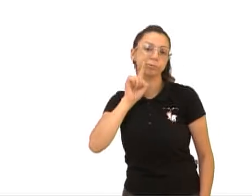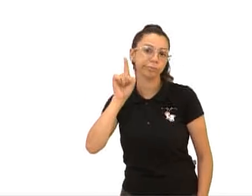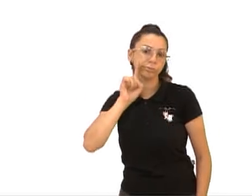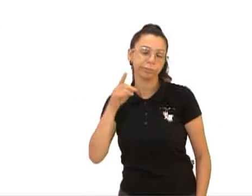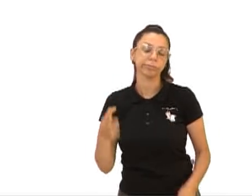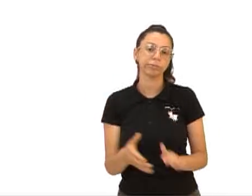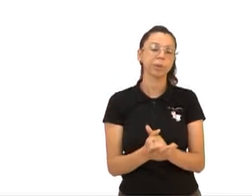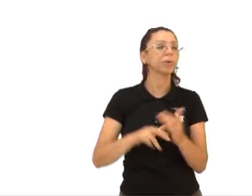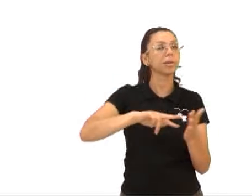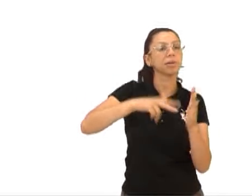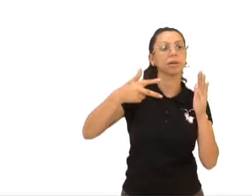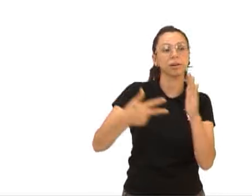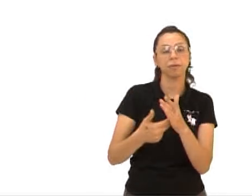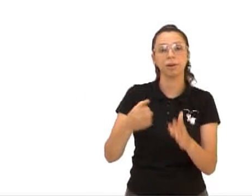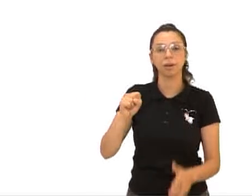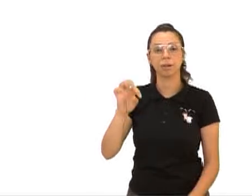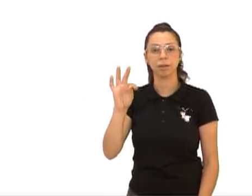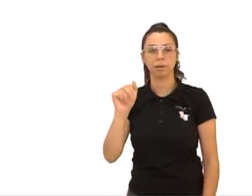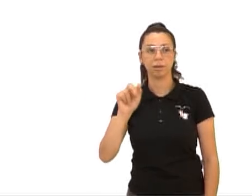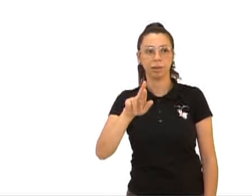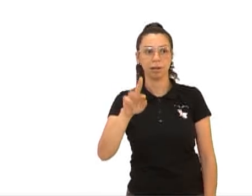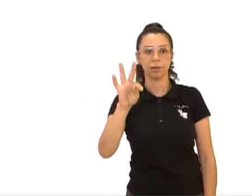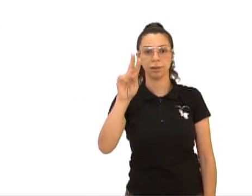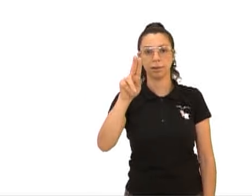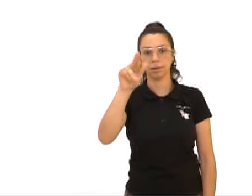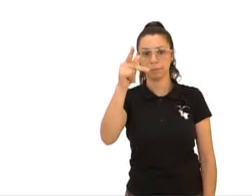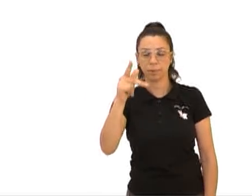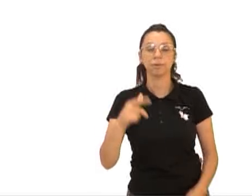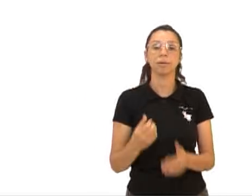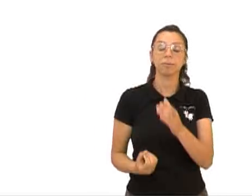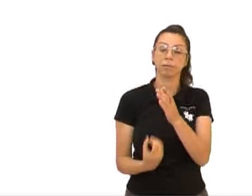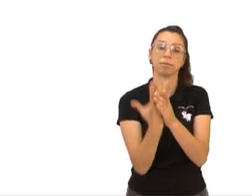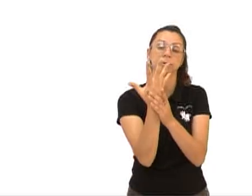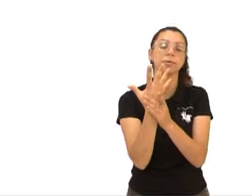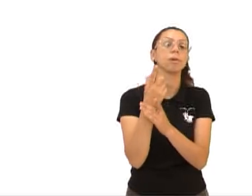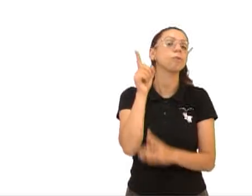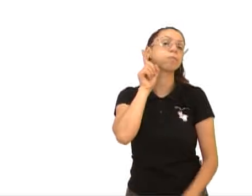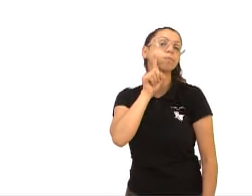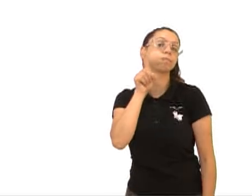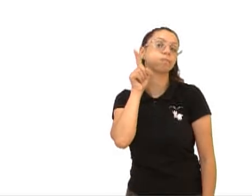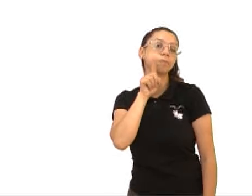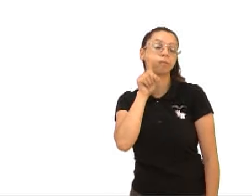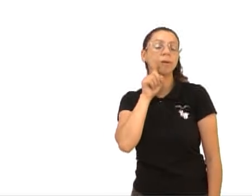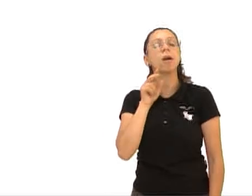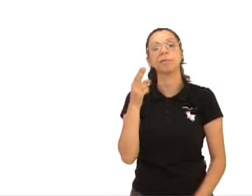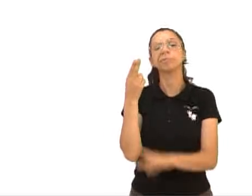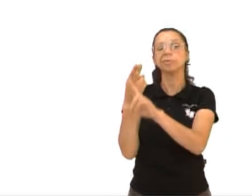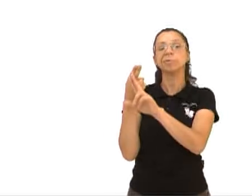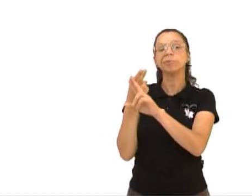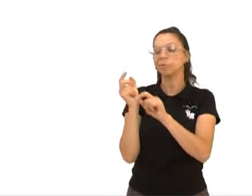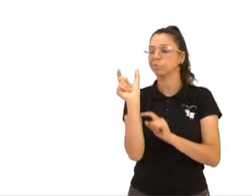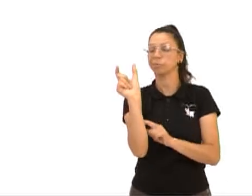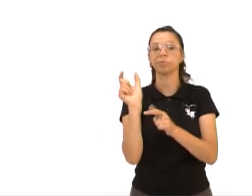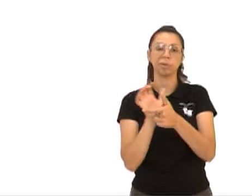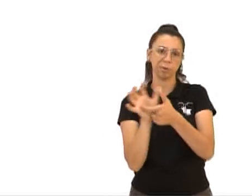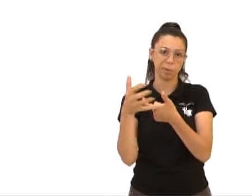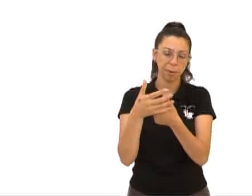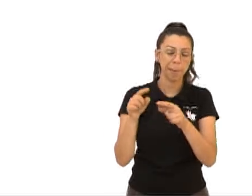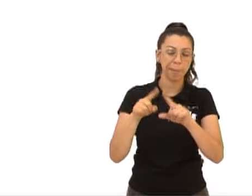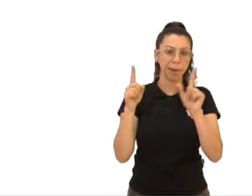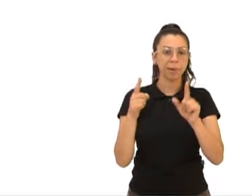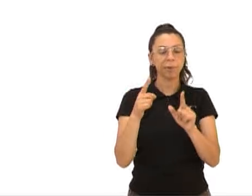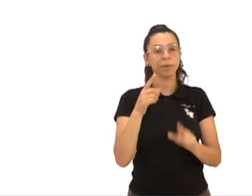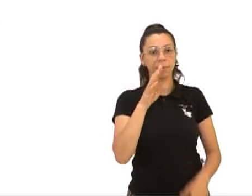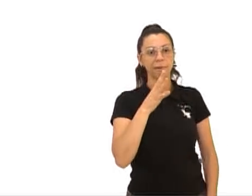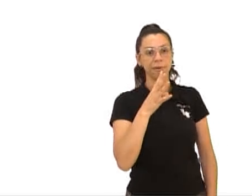significava a startup? Ela foi criada depois dessa... Já nos Estados Unidos já se usava esse termo, né? Para nós chegou um pouco mais tarde.